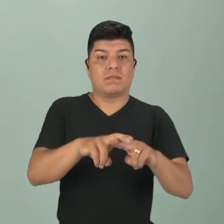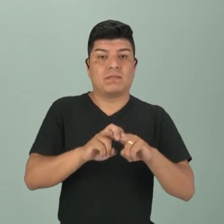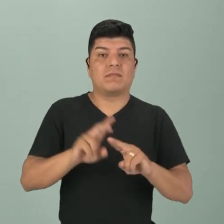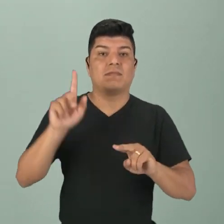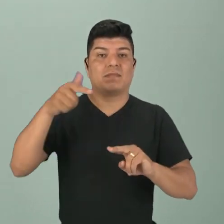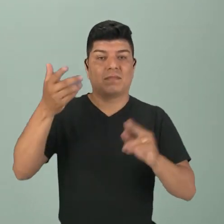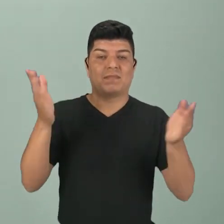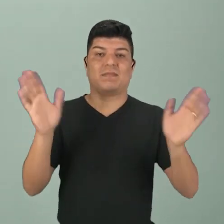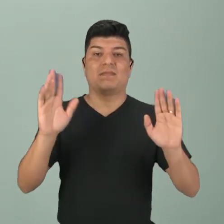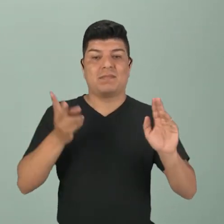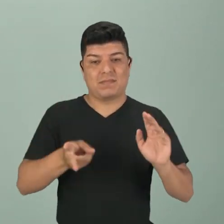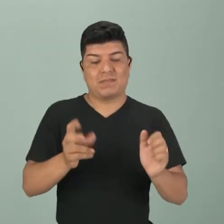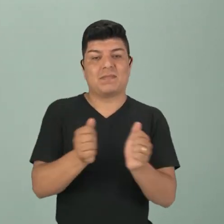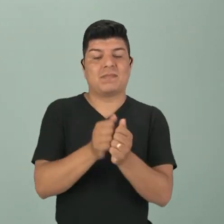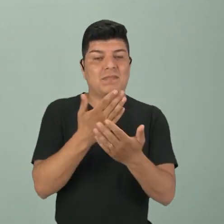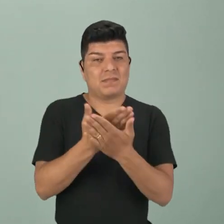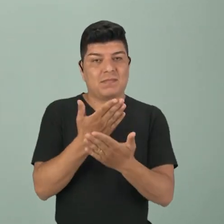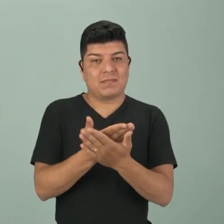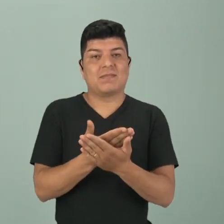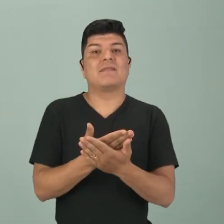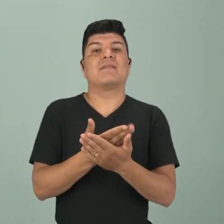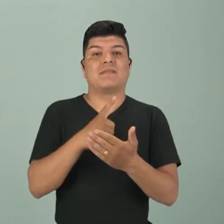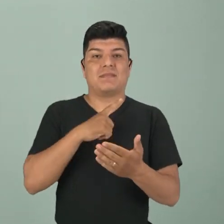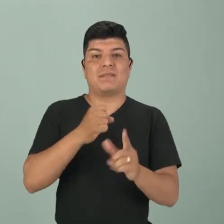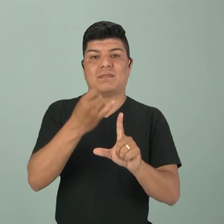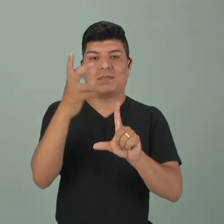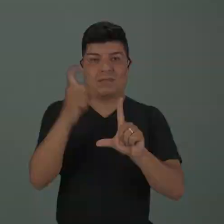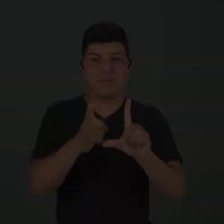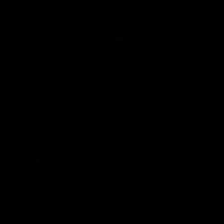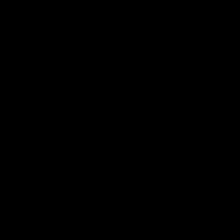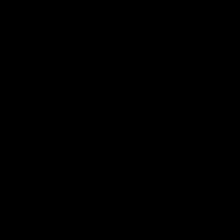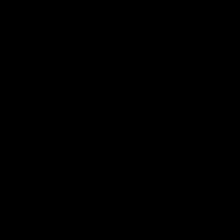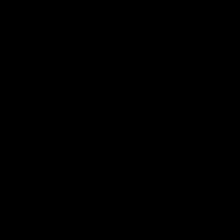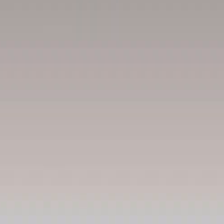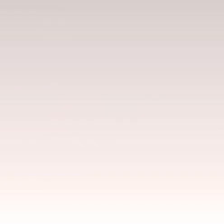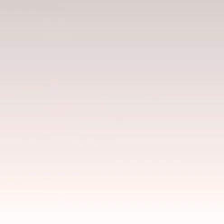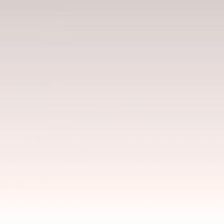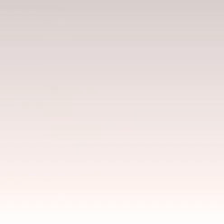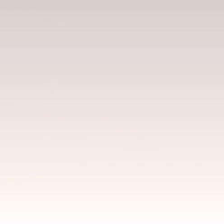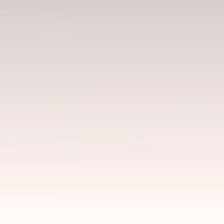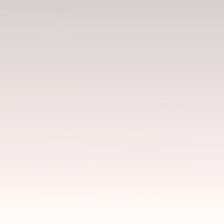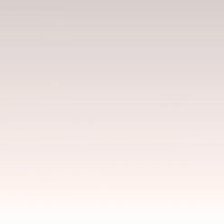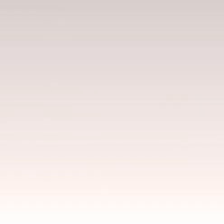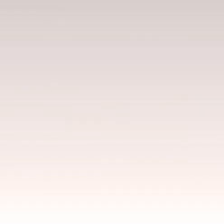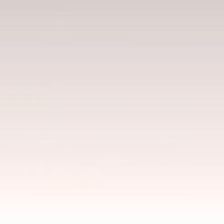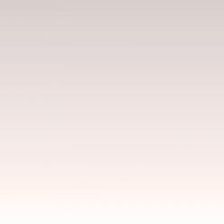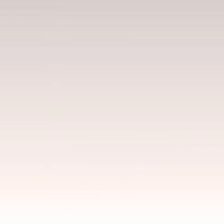Até a próxima, continuaremos estudando as funções logarítmicas.